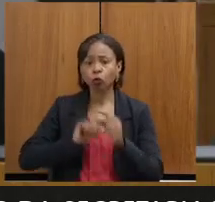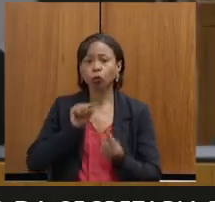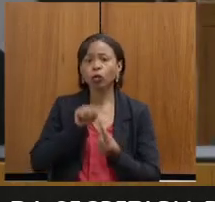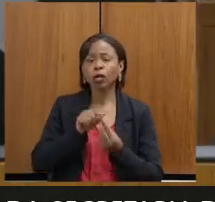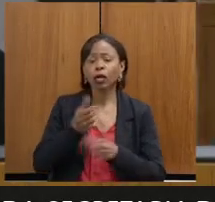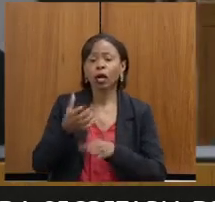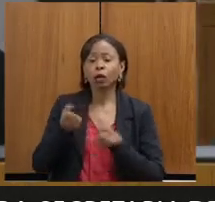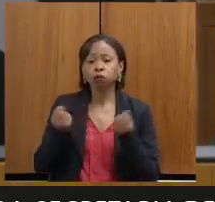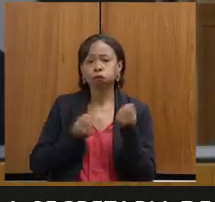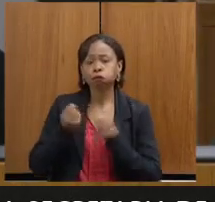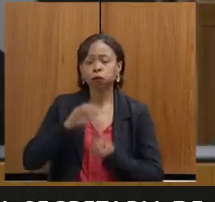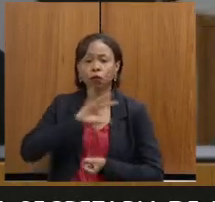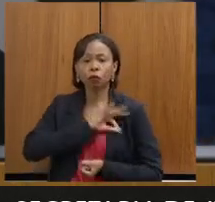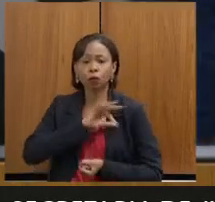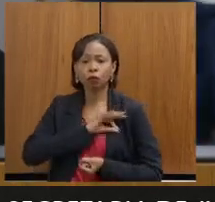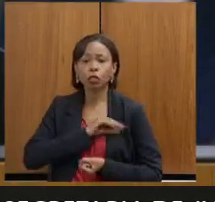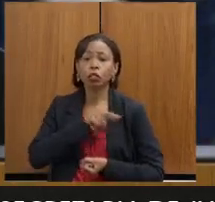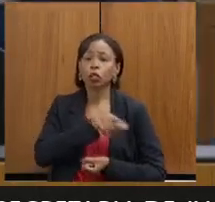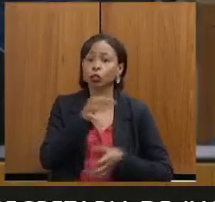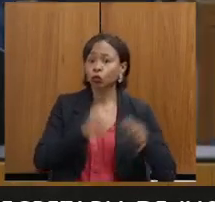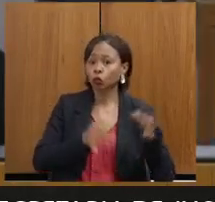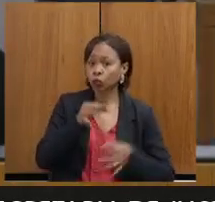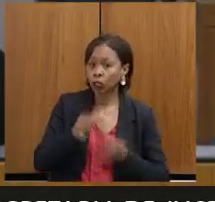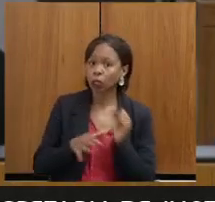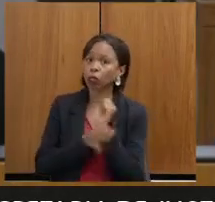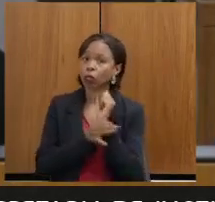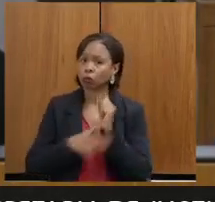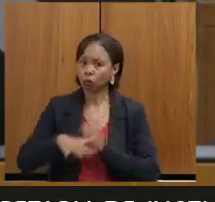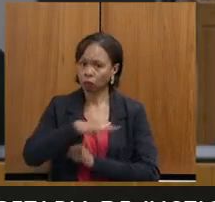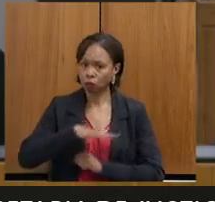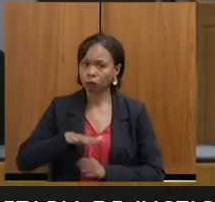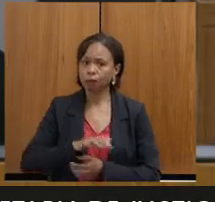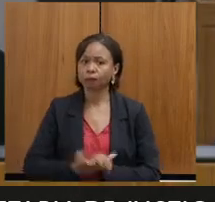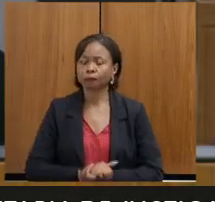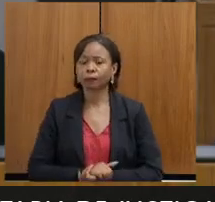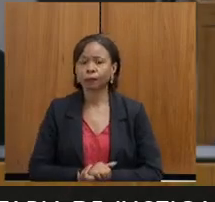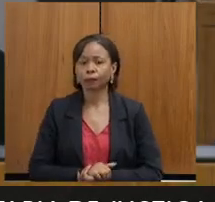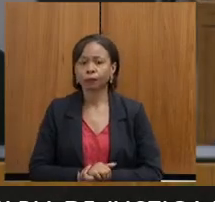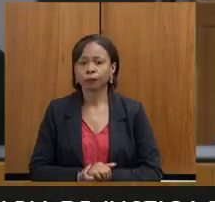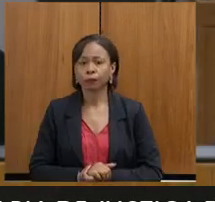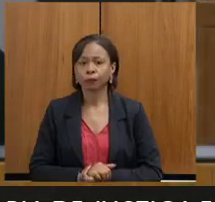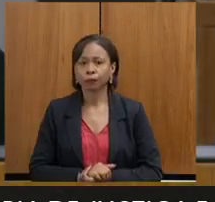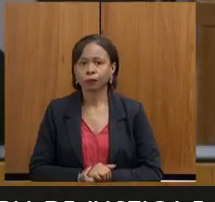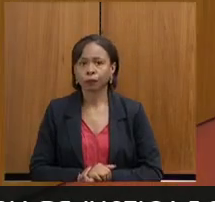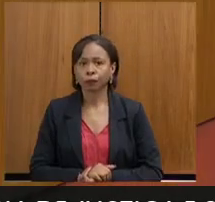questão de viaturas para o secretário de justiça e Segurança Pública também já tô deitado ali grego